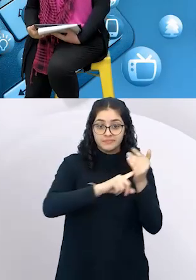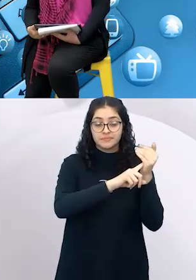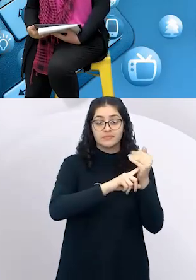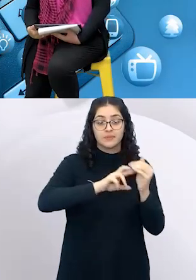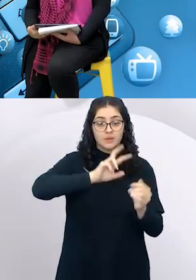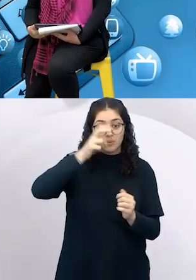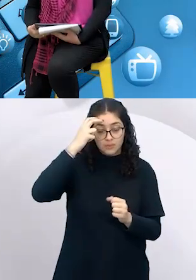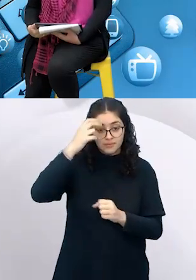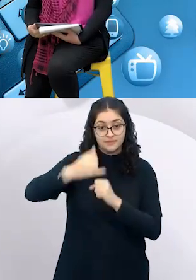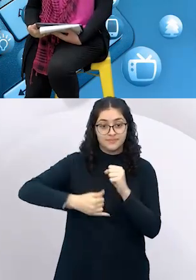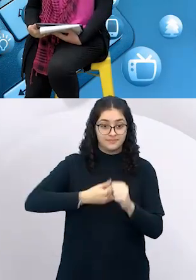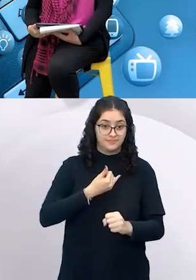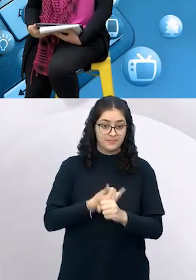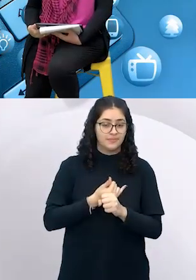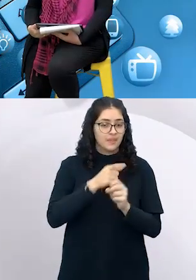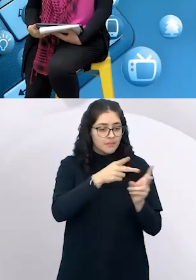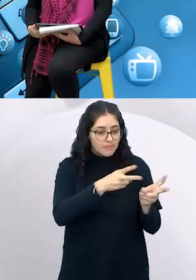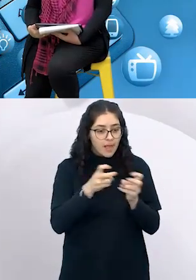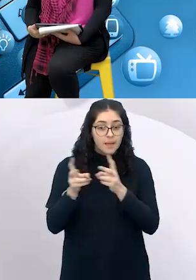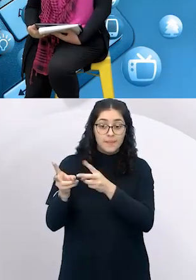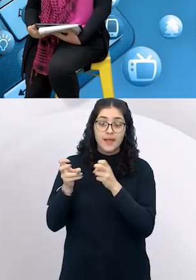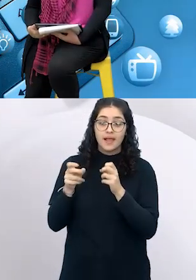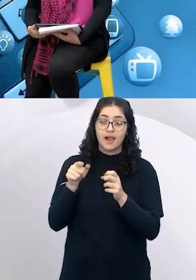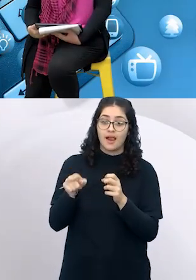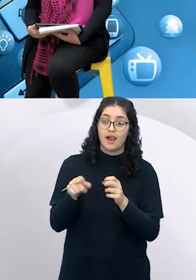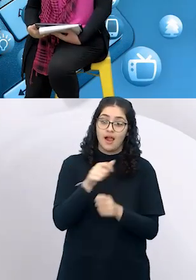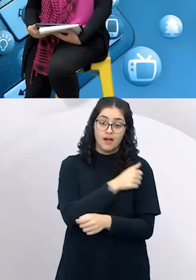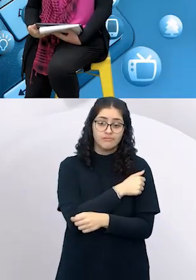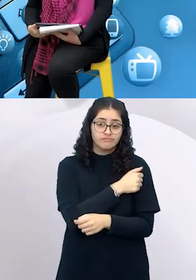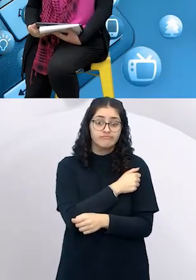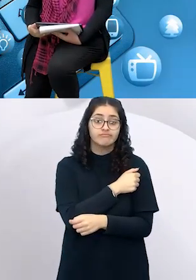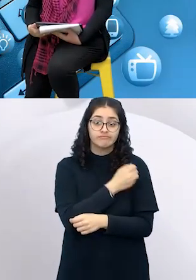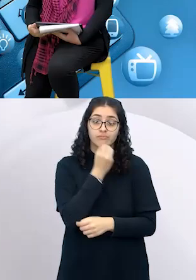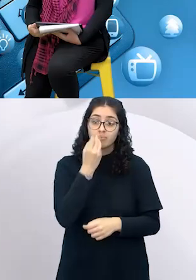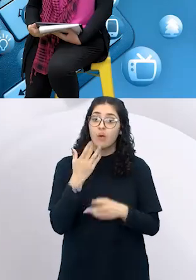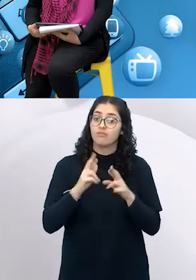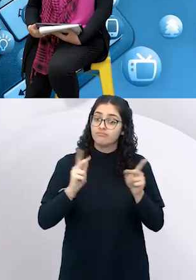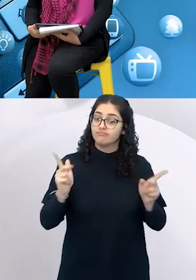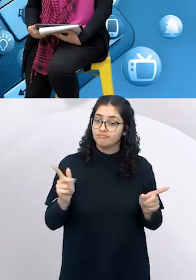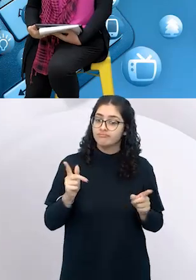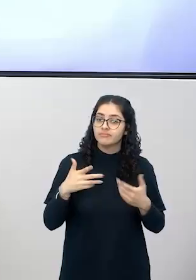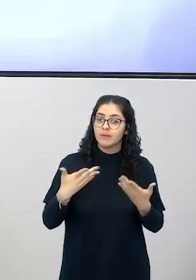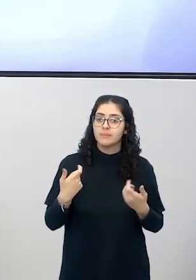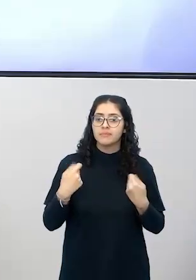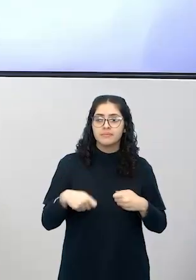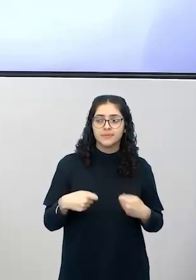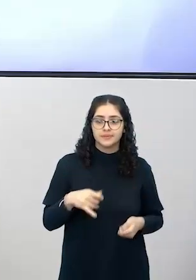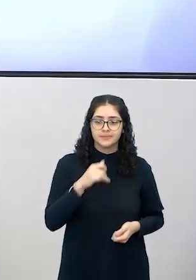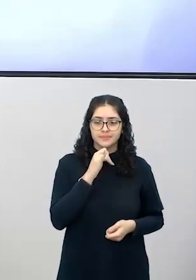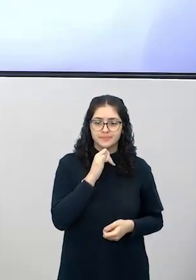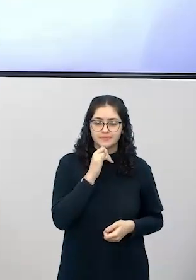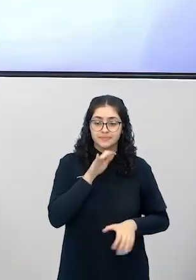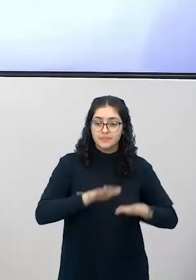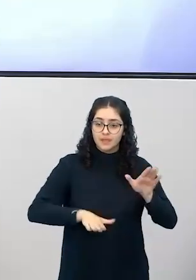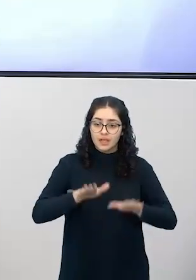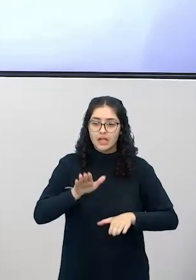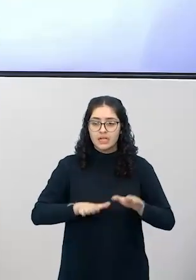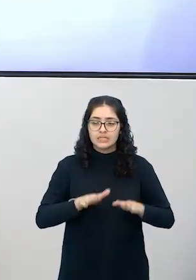cultura digital. Essas percepções para os estudantes faz muita diferença. Então, a gente precisa, por exemplo, estar, às